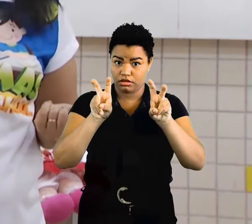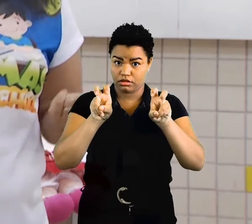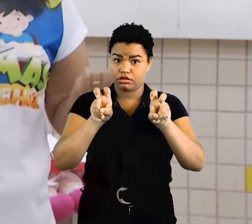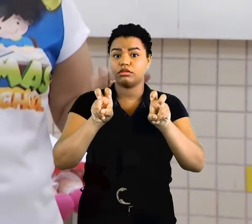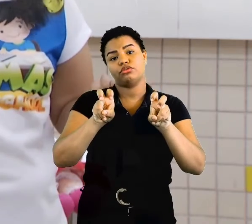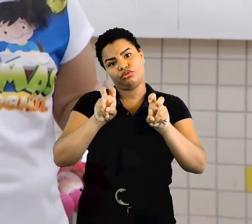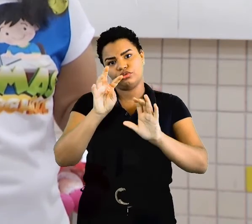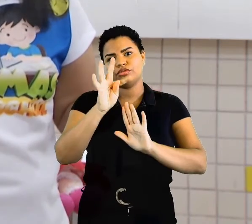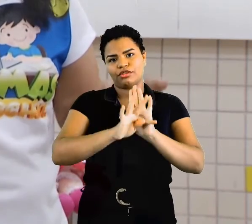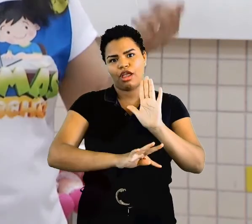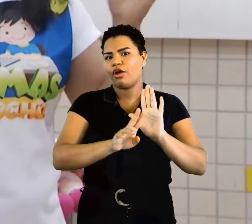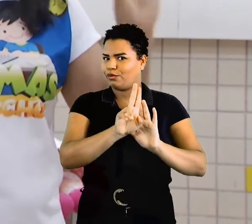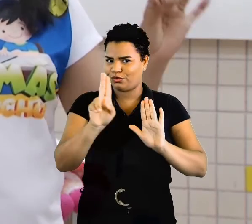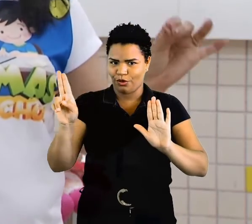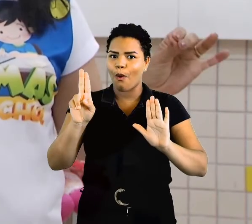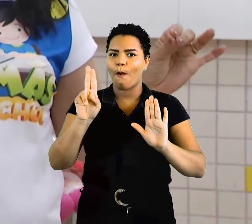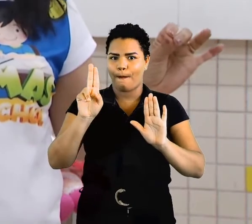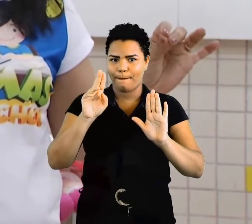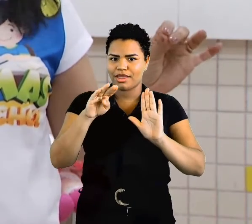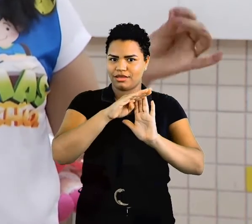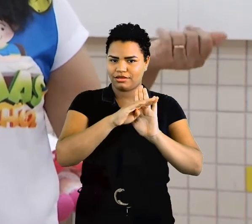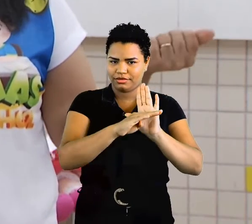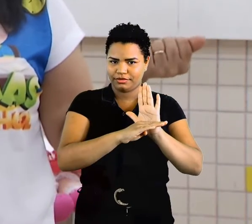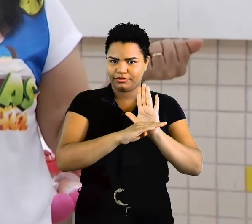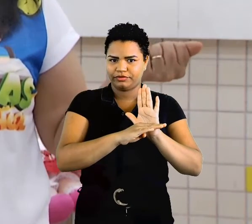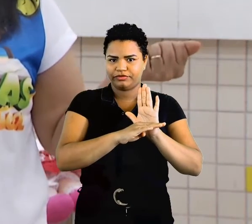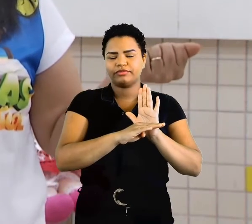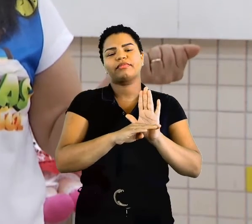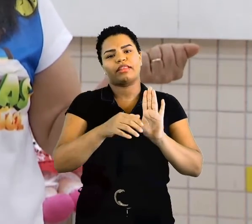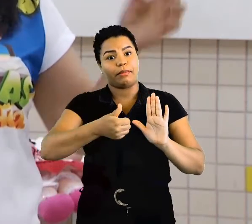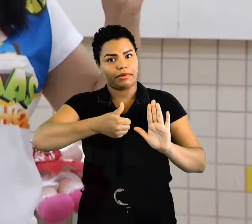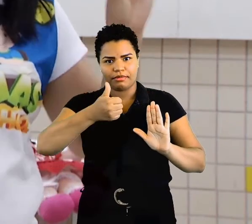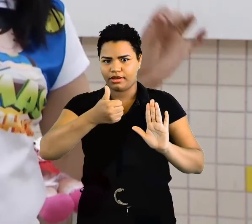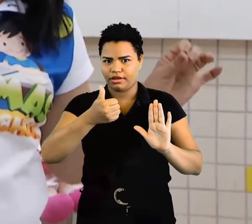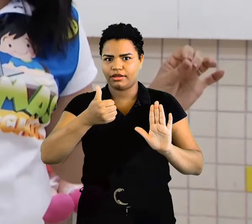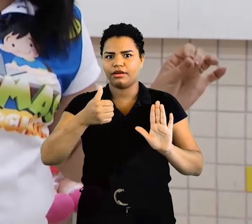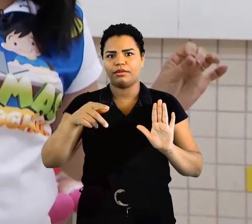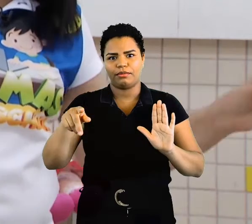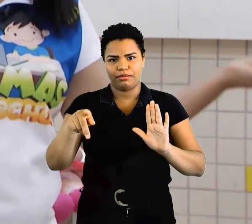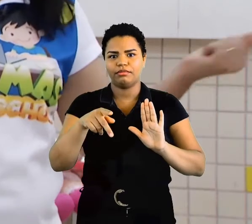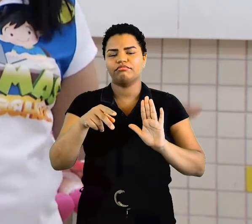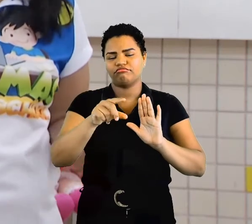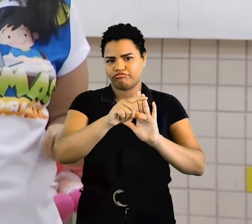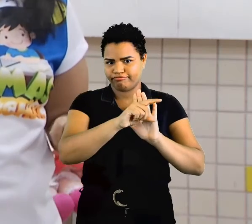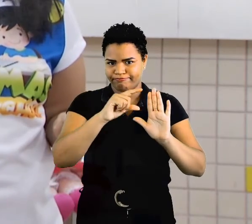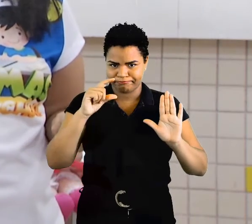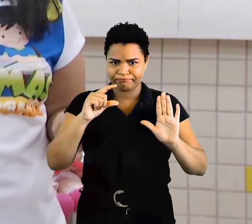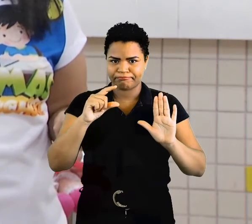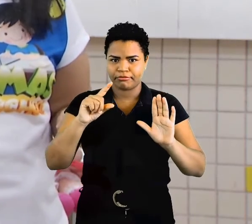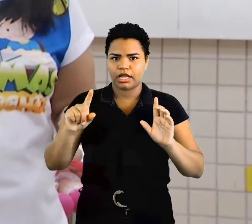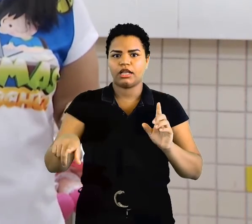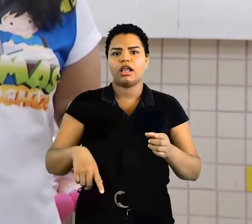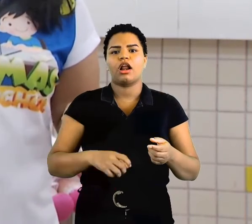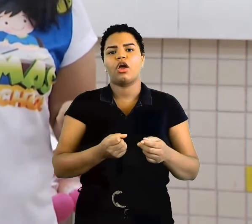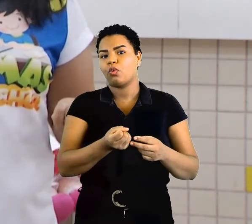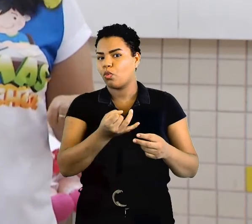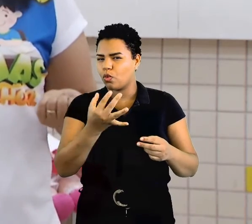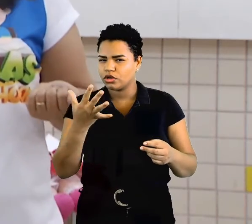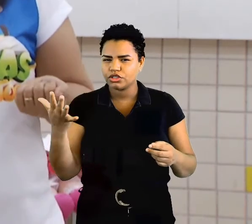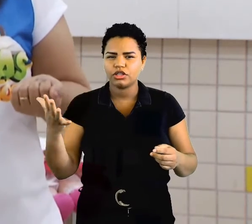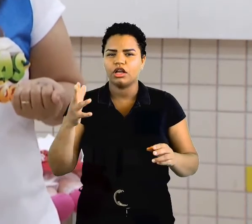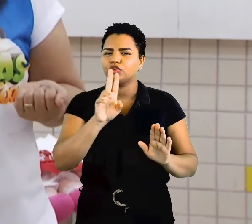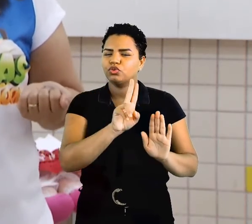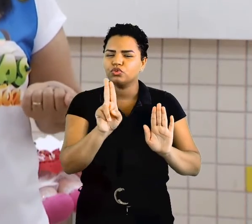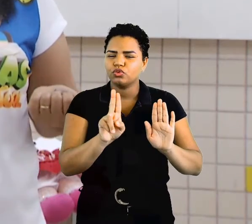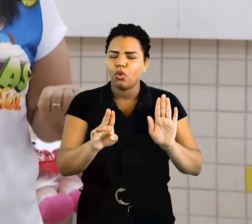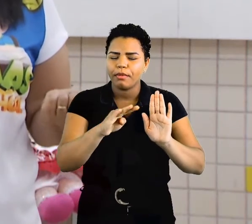receita. Colocando isso, faz a primeira parte, que são os ingredientes, com a quantidade e o nome de cada um. E aí vocês vão